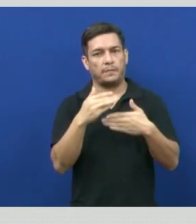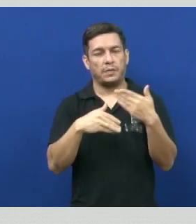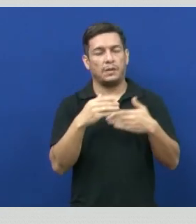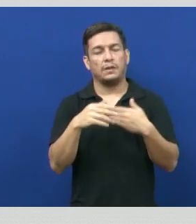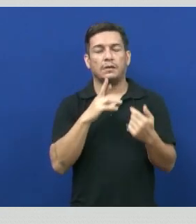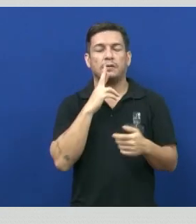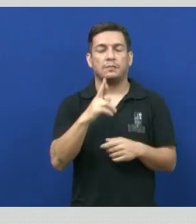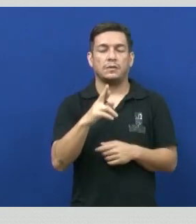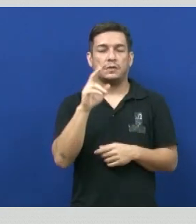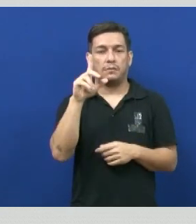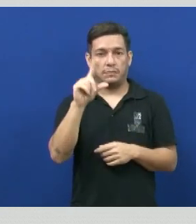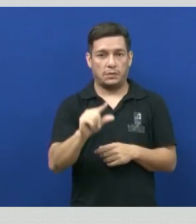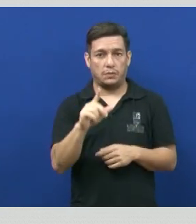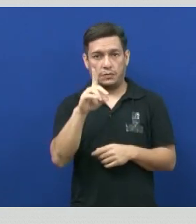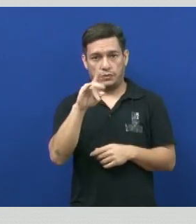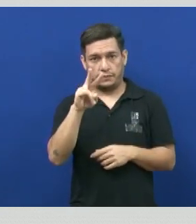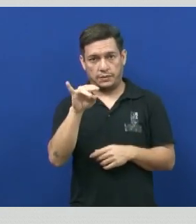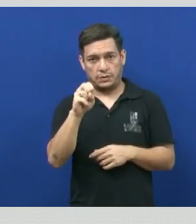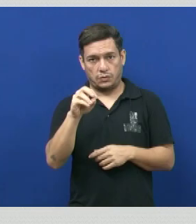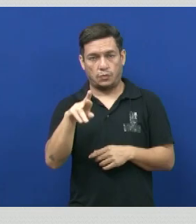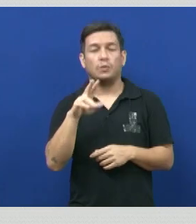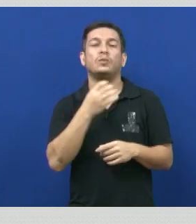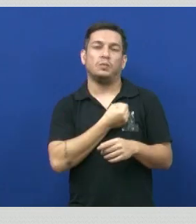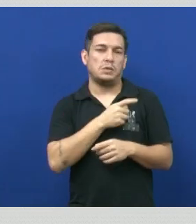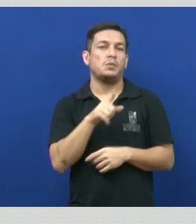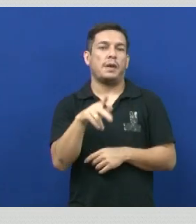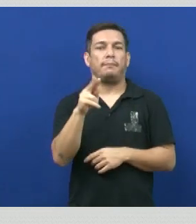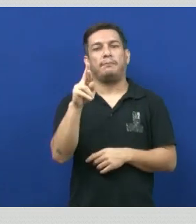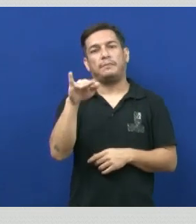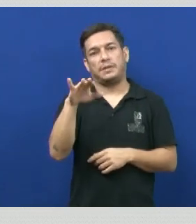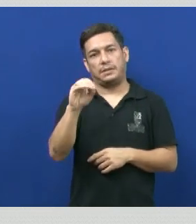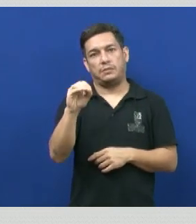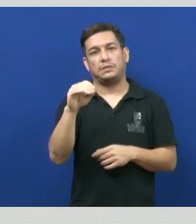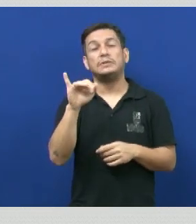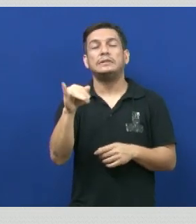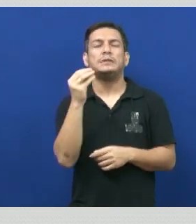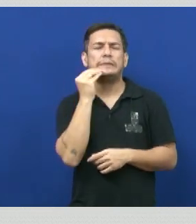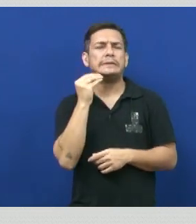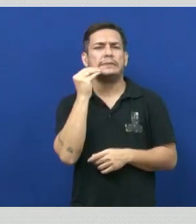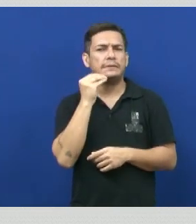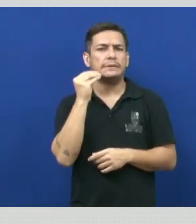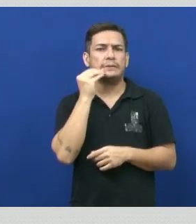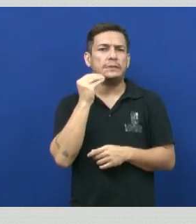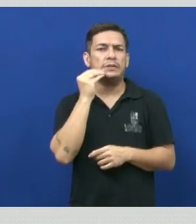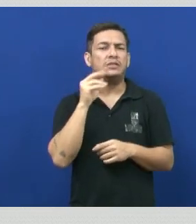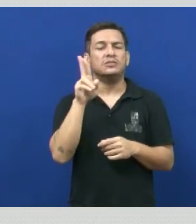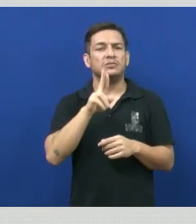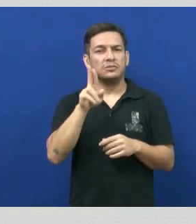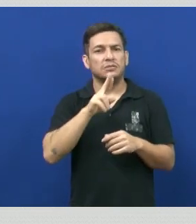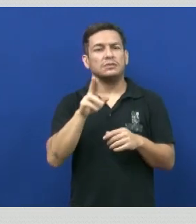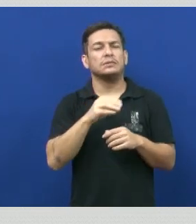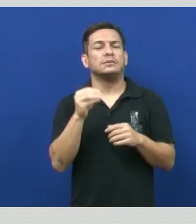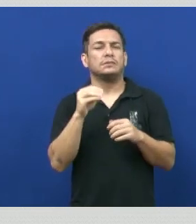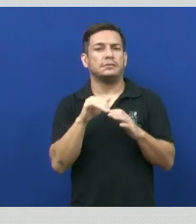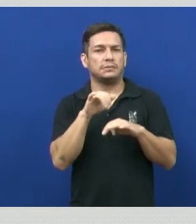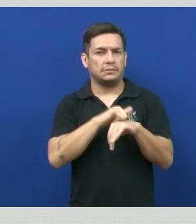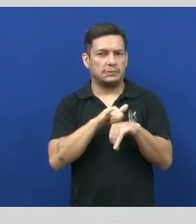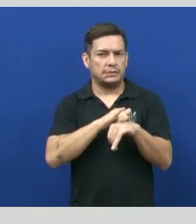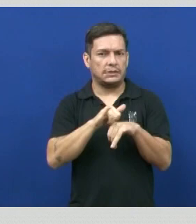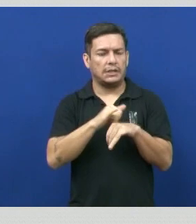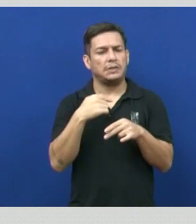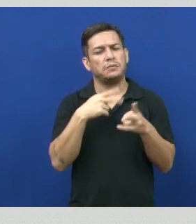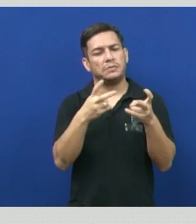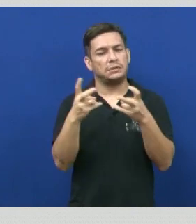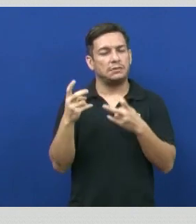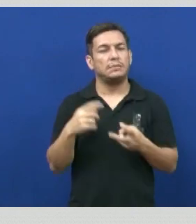divisor, então eu já posso concluir que esse número é primo, tá certo? Agora, se eu fui tentando, utilizando esses critérios, e eu percebi que pelo menos